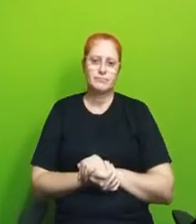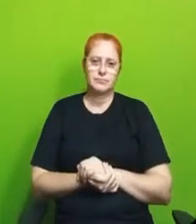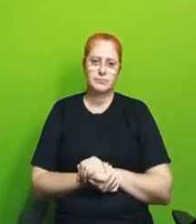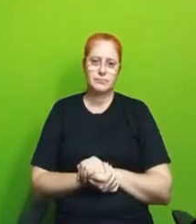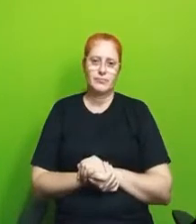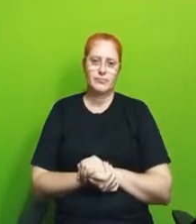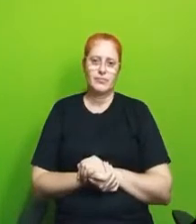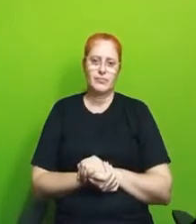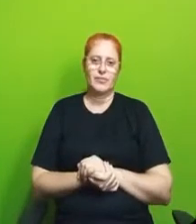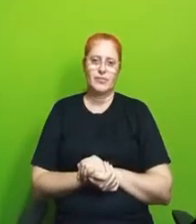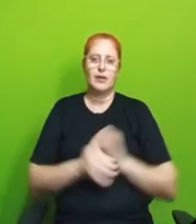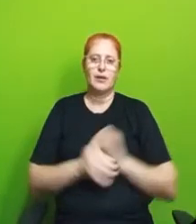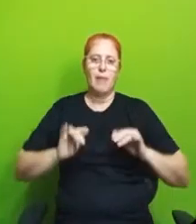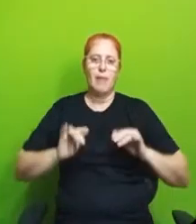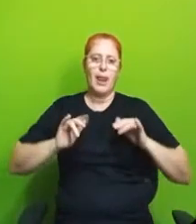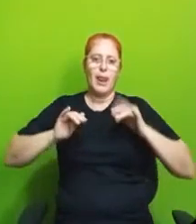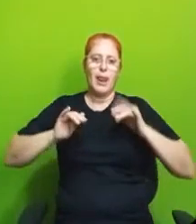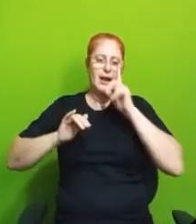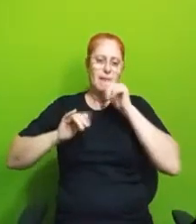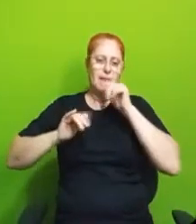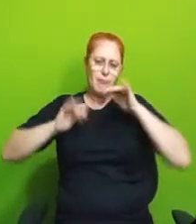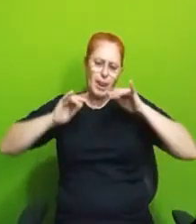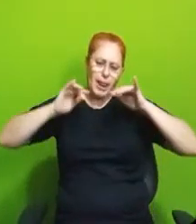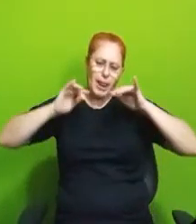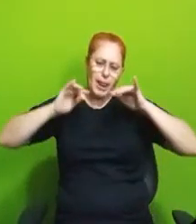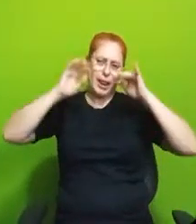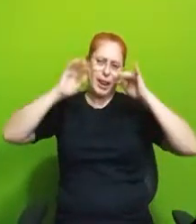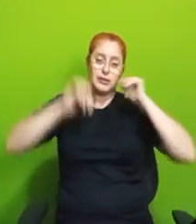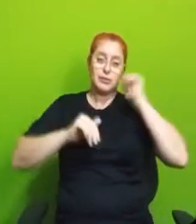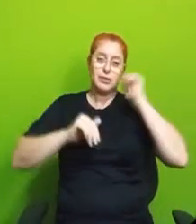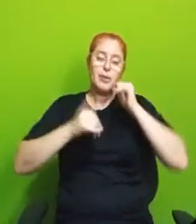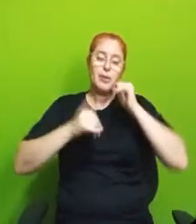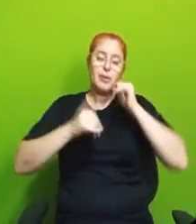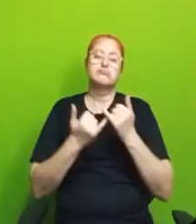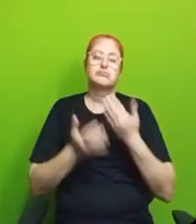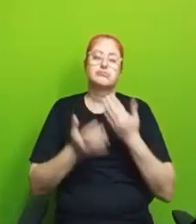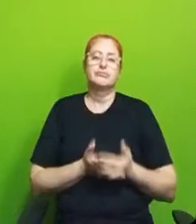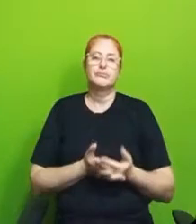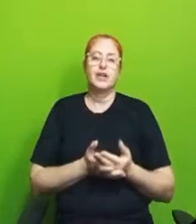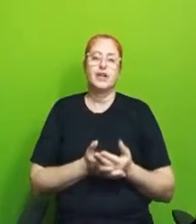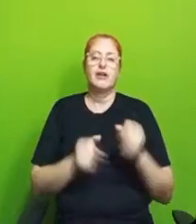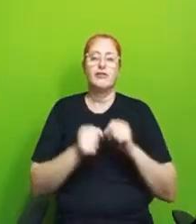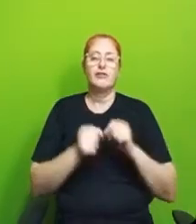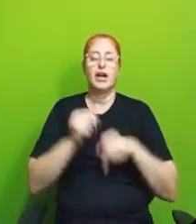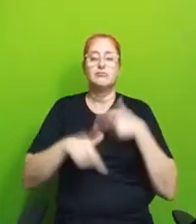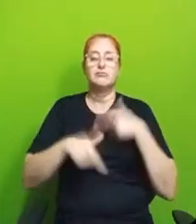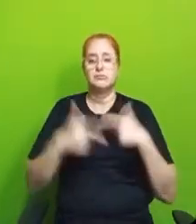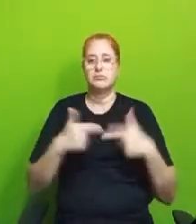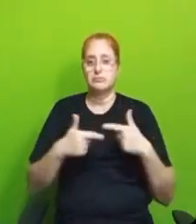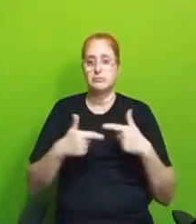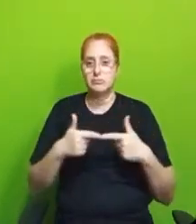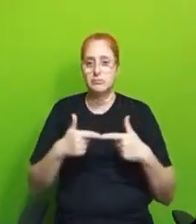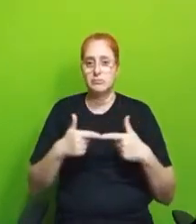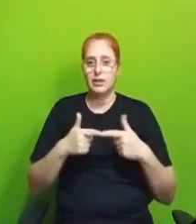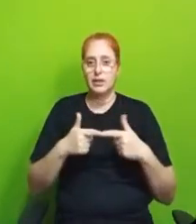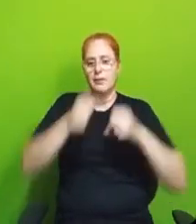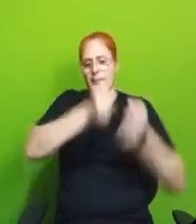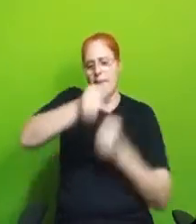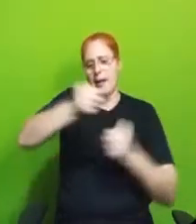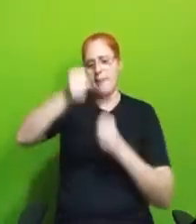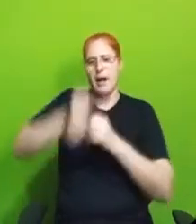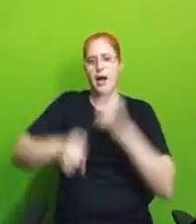alagamento, né? Então, as mulheres, por exemplo, elas fazem o trabalho de varrer sua casa, de cuidar da sua casa,